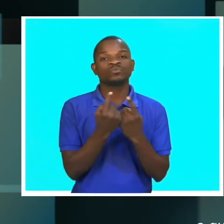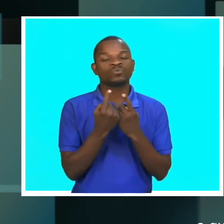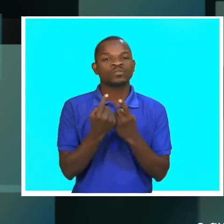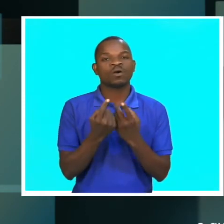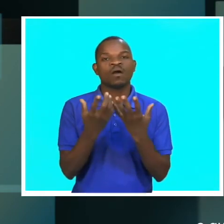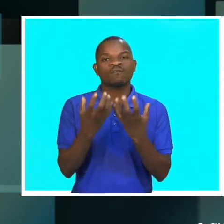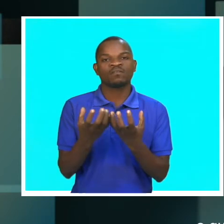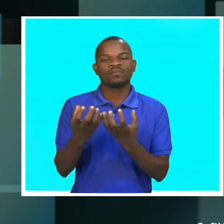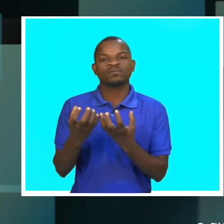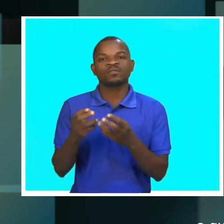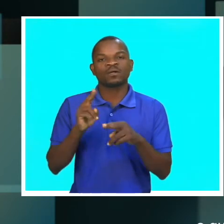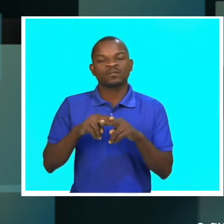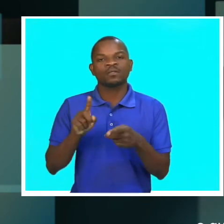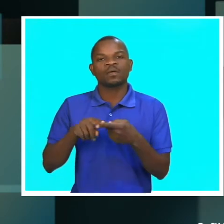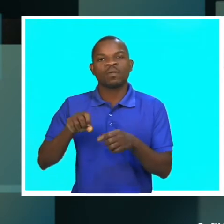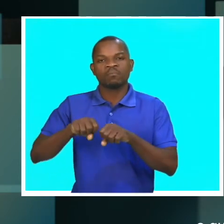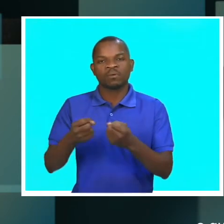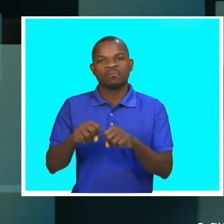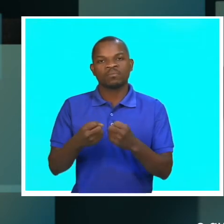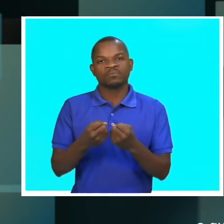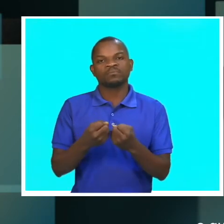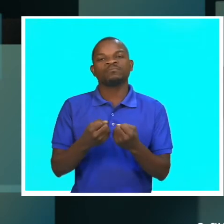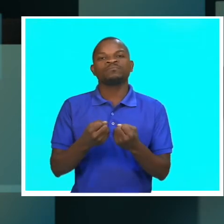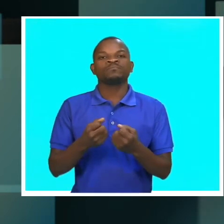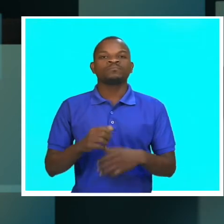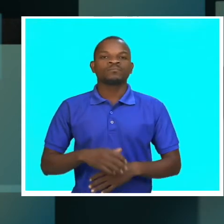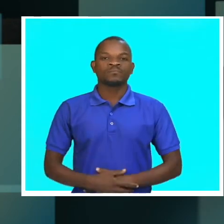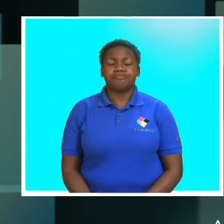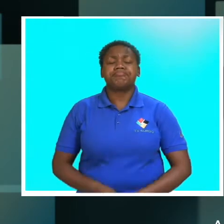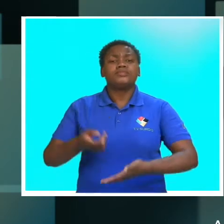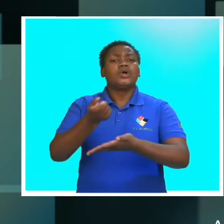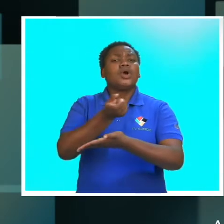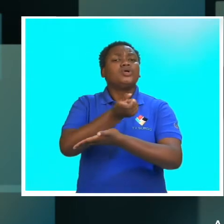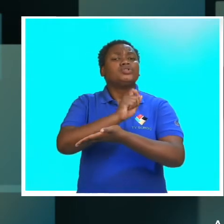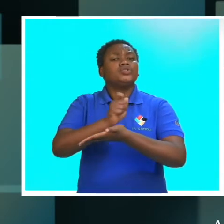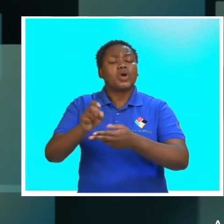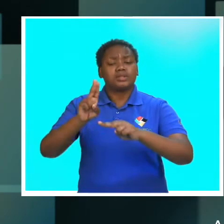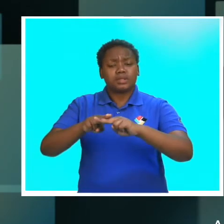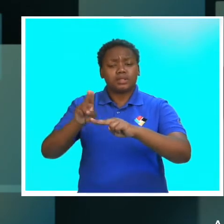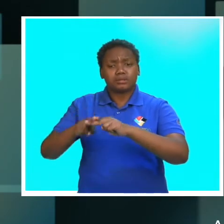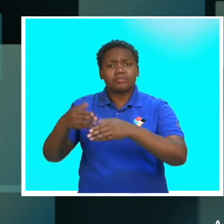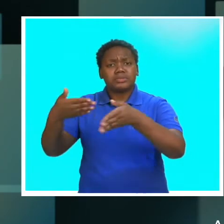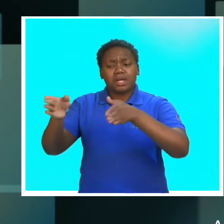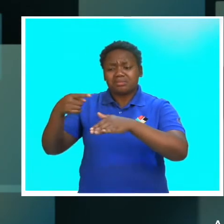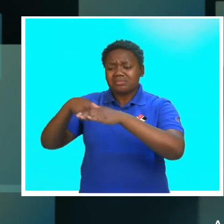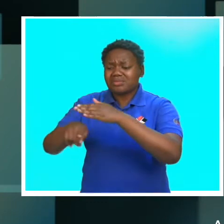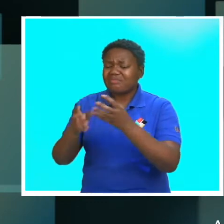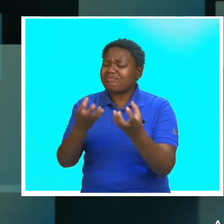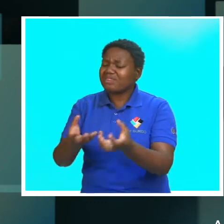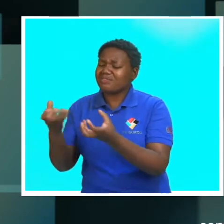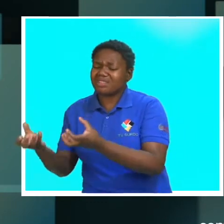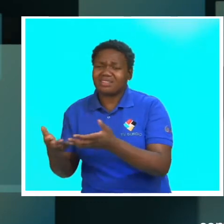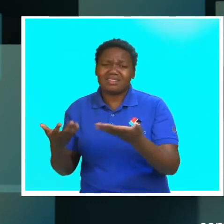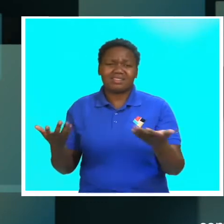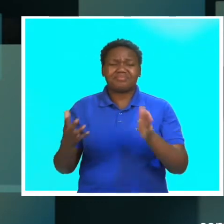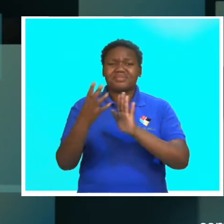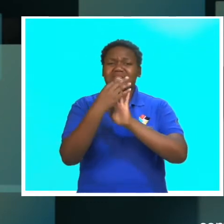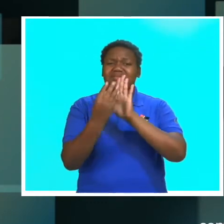situação de movimentação e destruição das carteiras. A escassez de carteiras, associada à falta de salas de aulas,